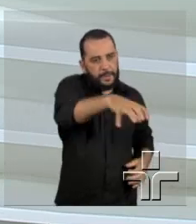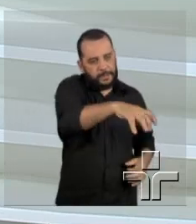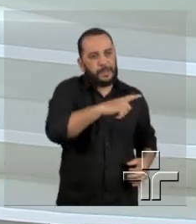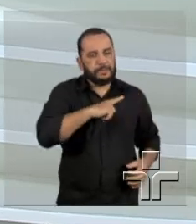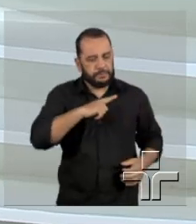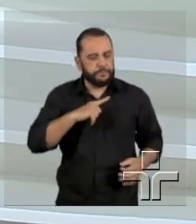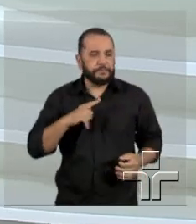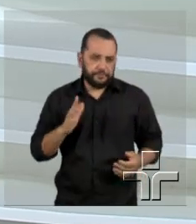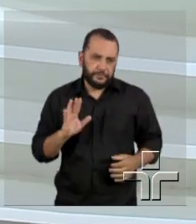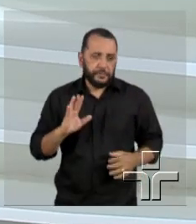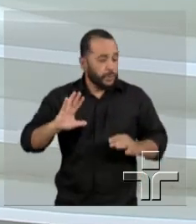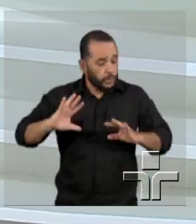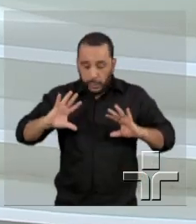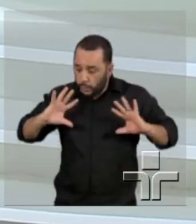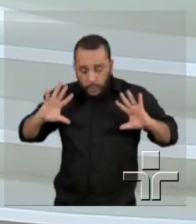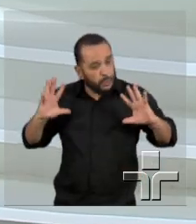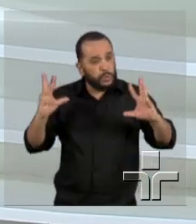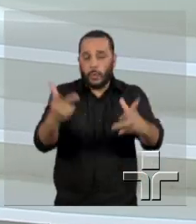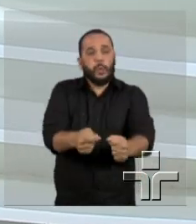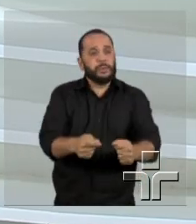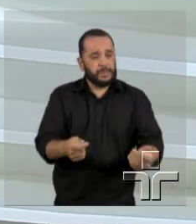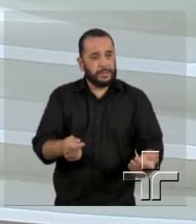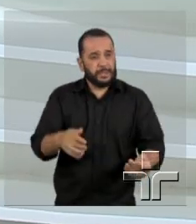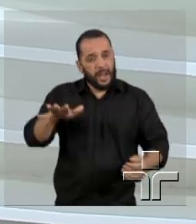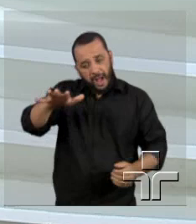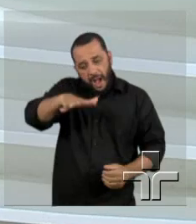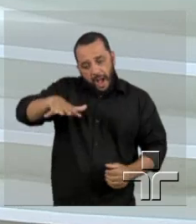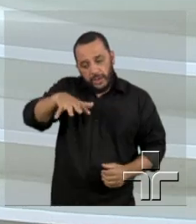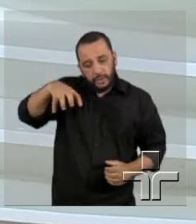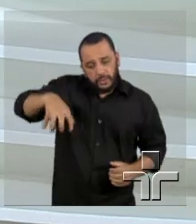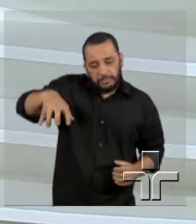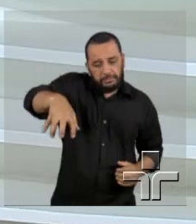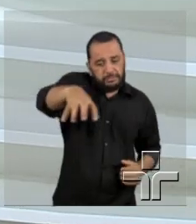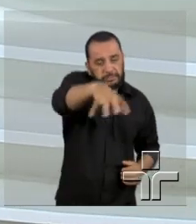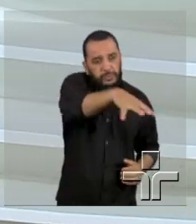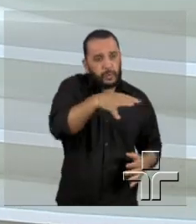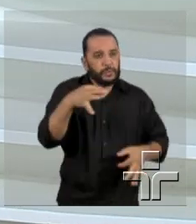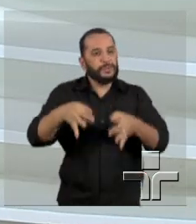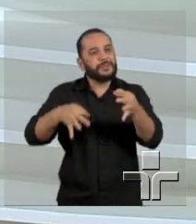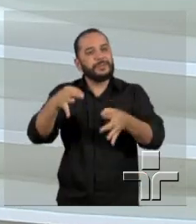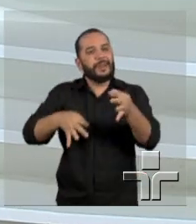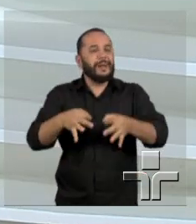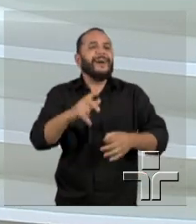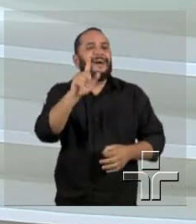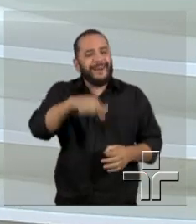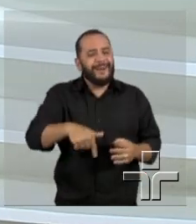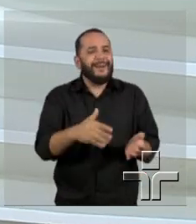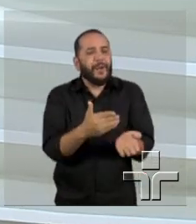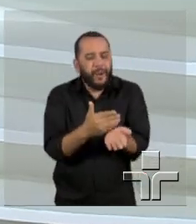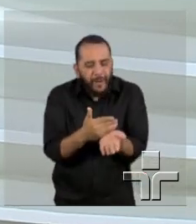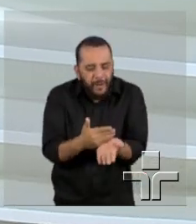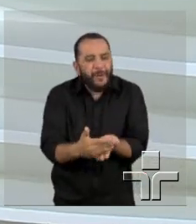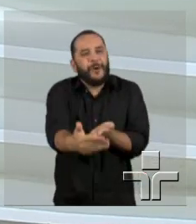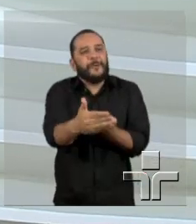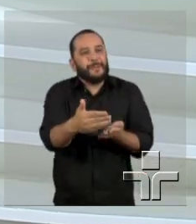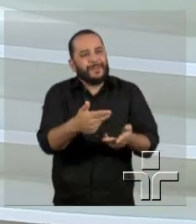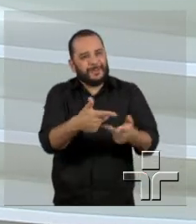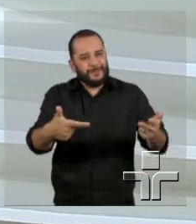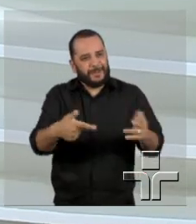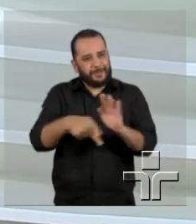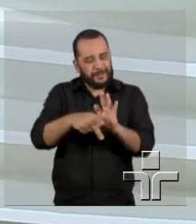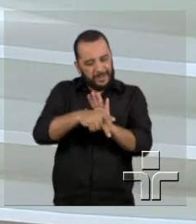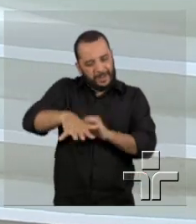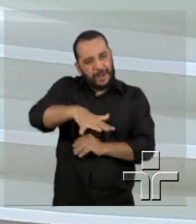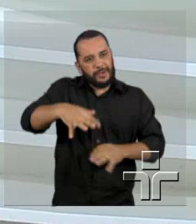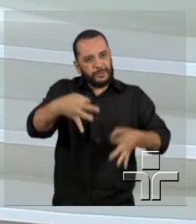judiciário, todas estão digamos assim, na nascente, no start das coisas